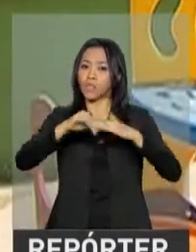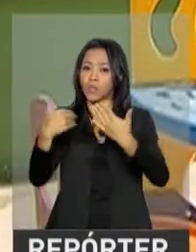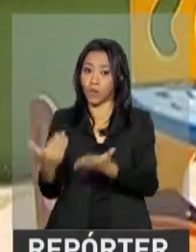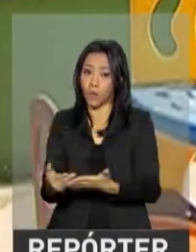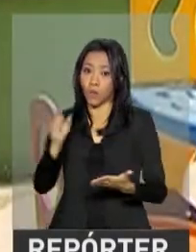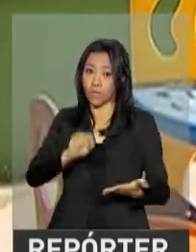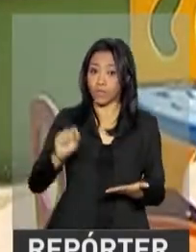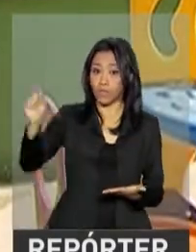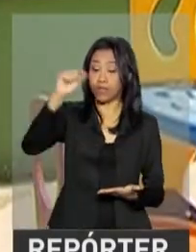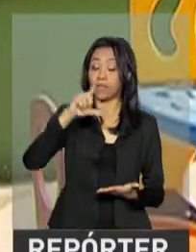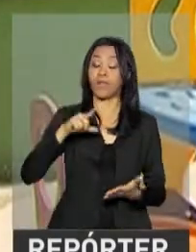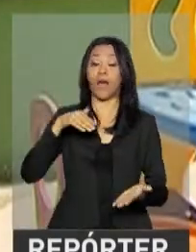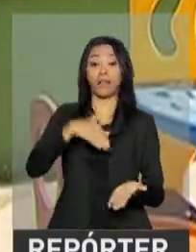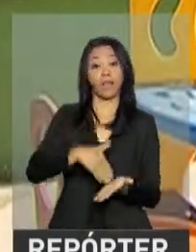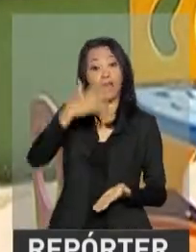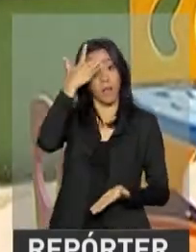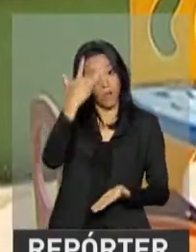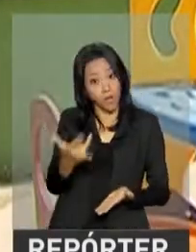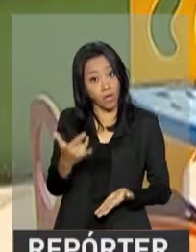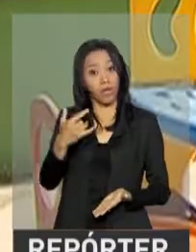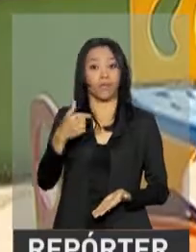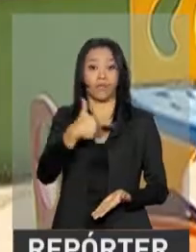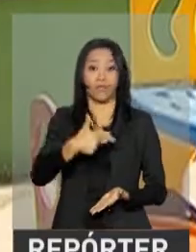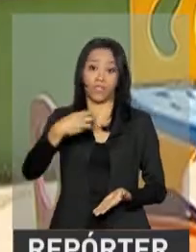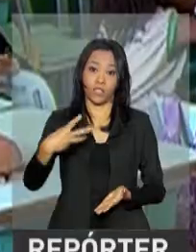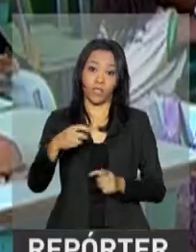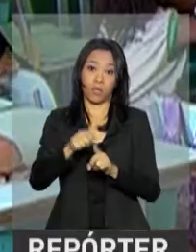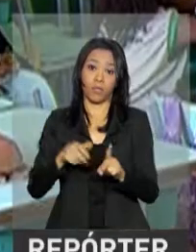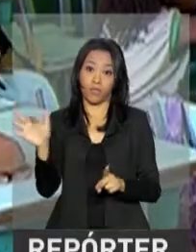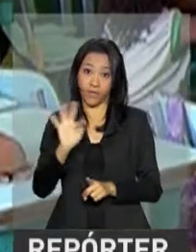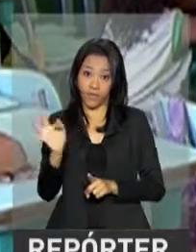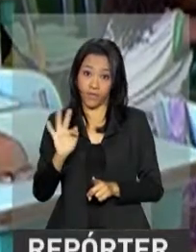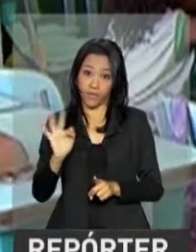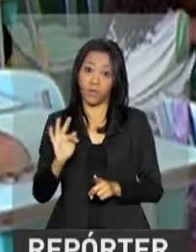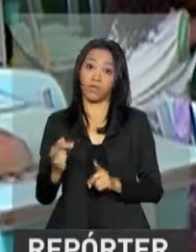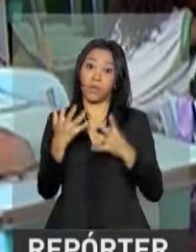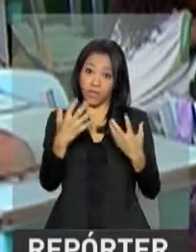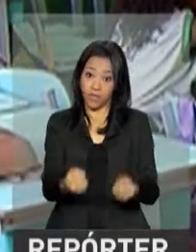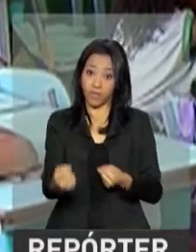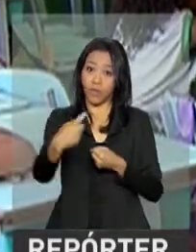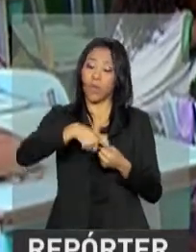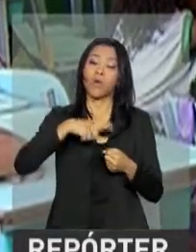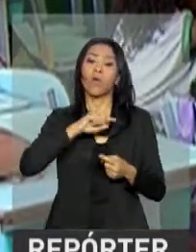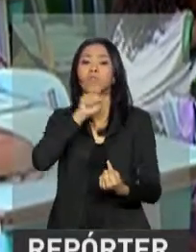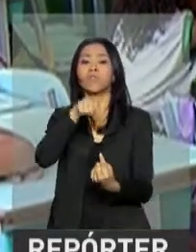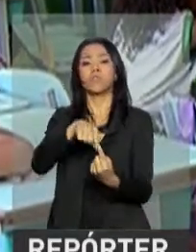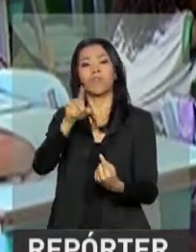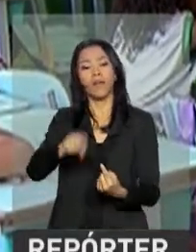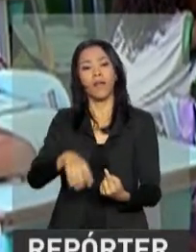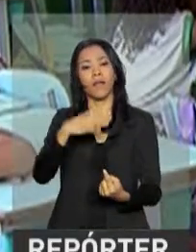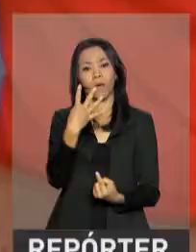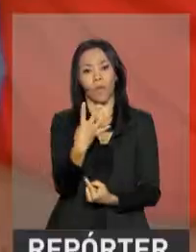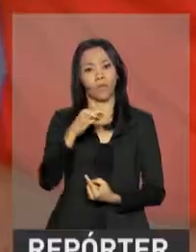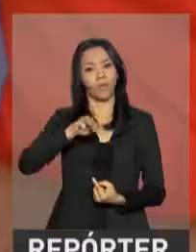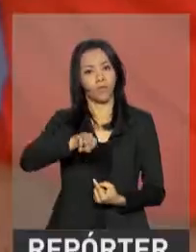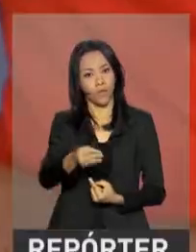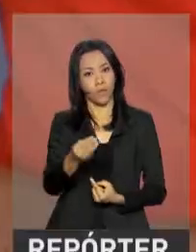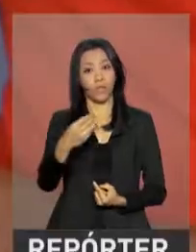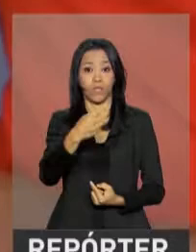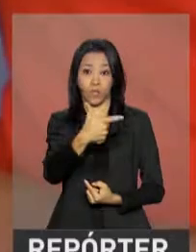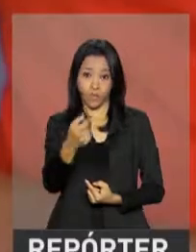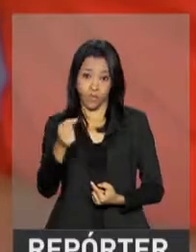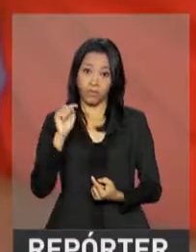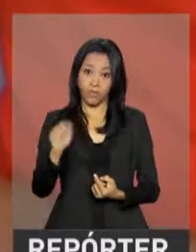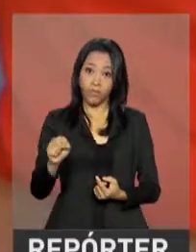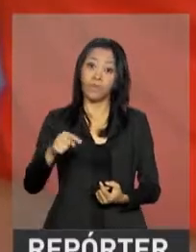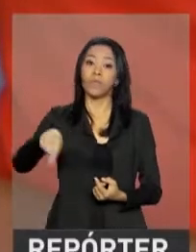amanhã, 23 de fevereiro, para aderir. A expectativa é atender a 4 milhões e 200 mil alunos pelo Brasil. O programa